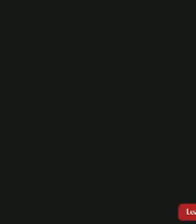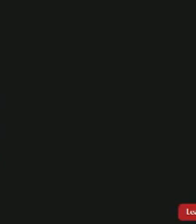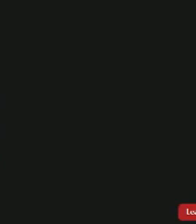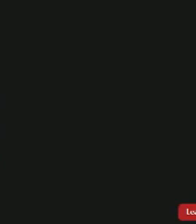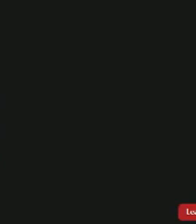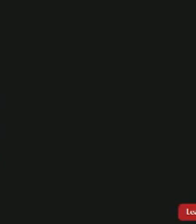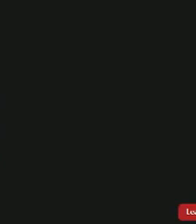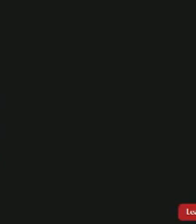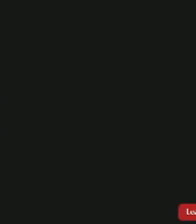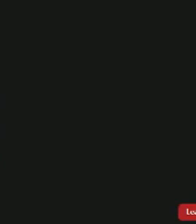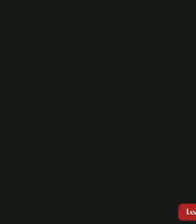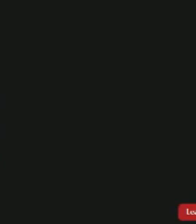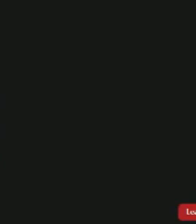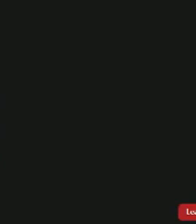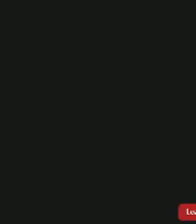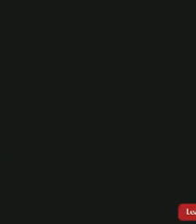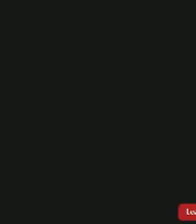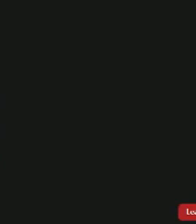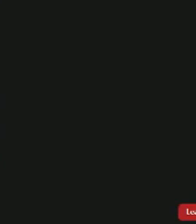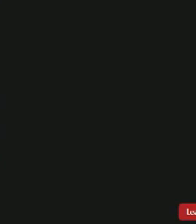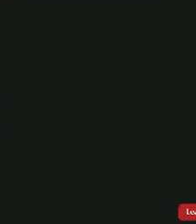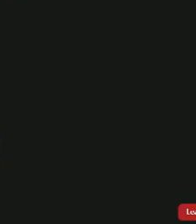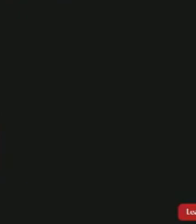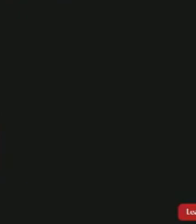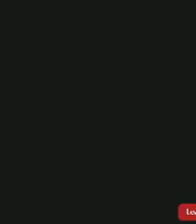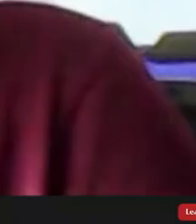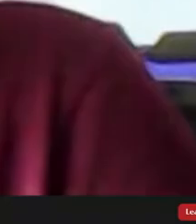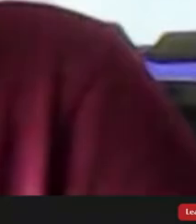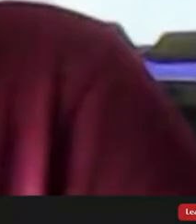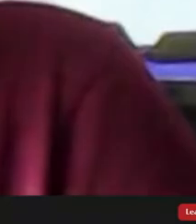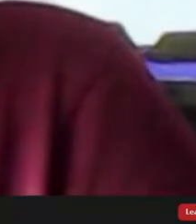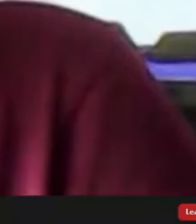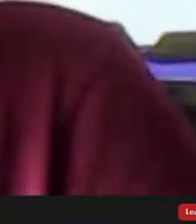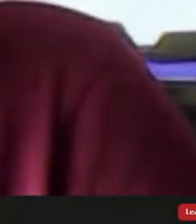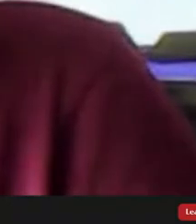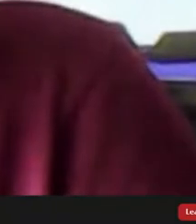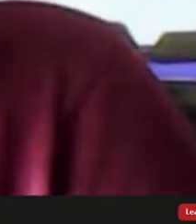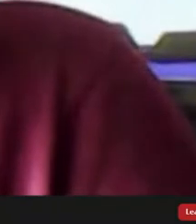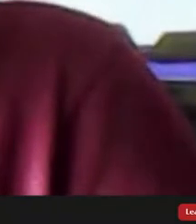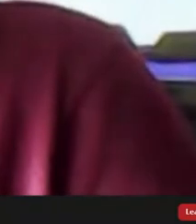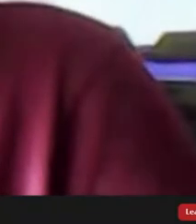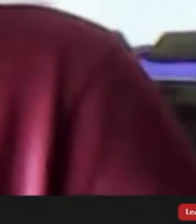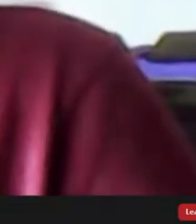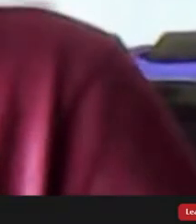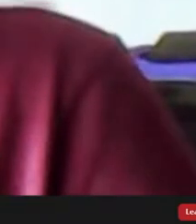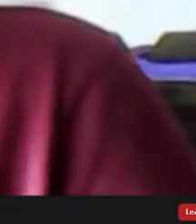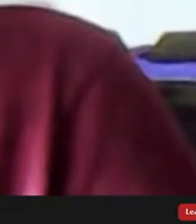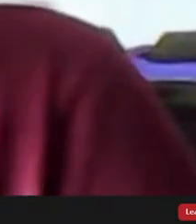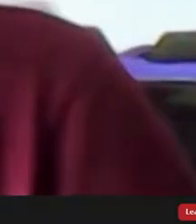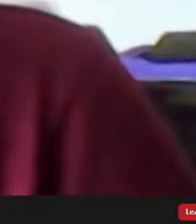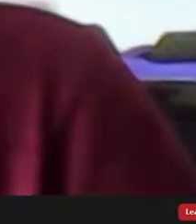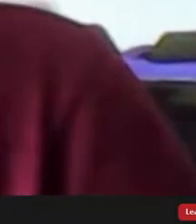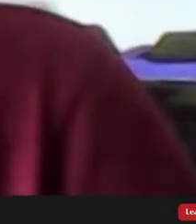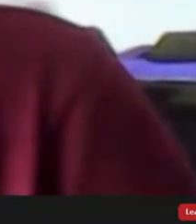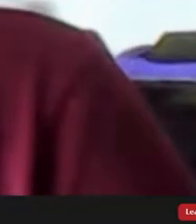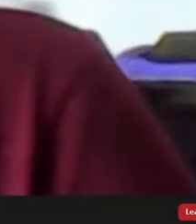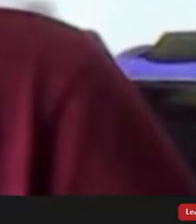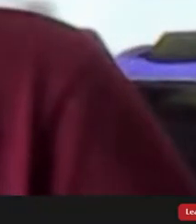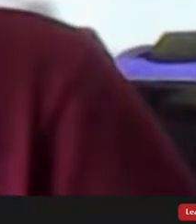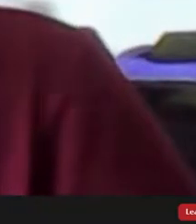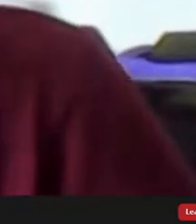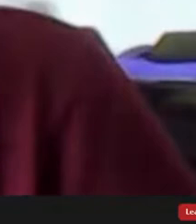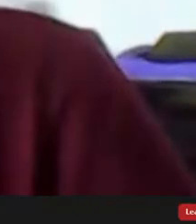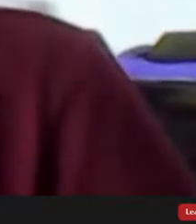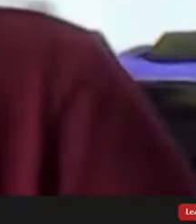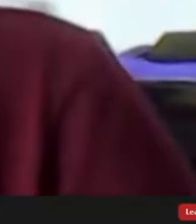Coelho, da Campanha Nacional pelo Direito à Educação, também acompanhando aqui a nossa audiência. Antes de passar, né, para os